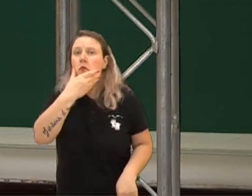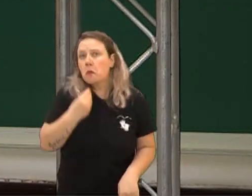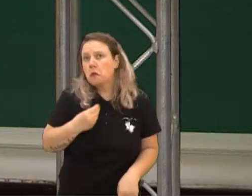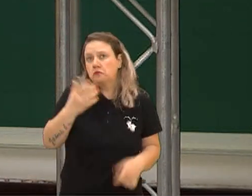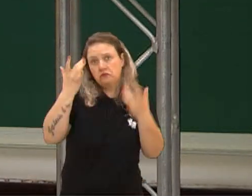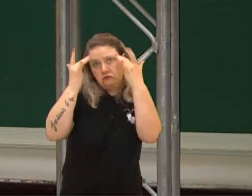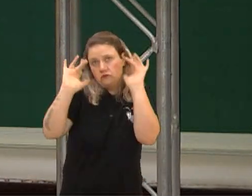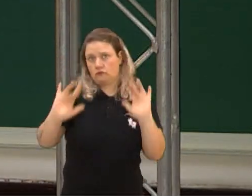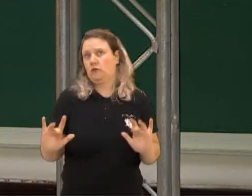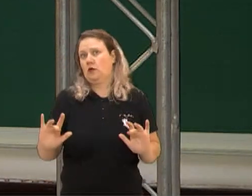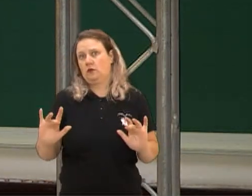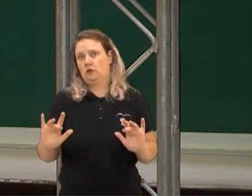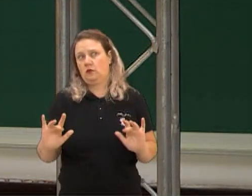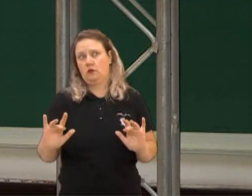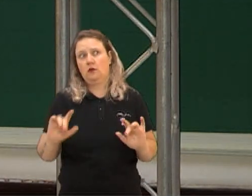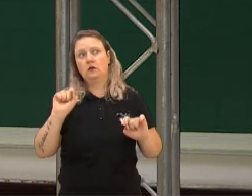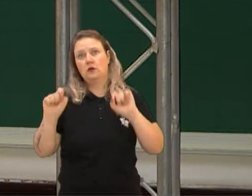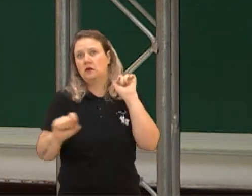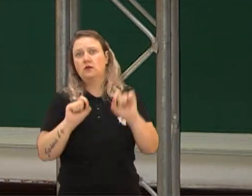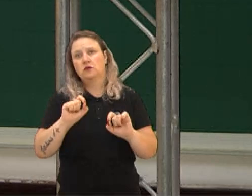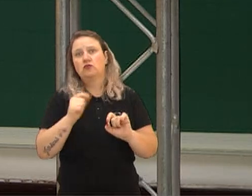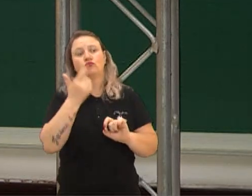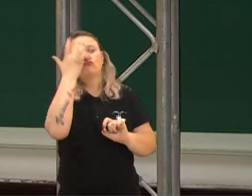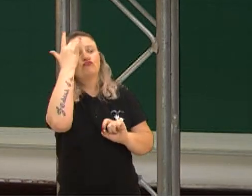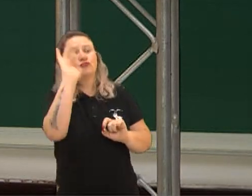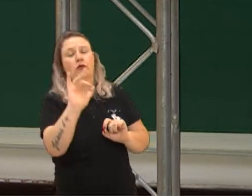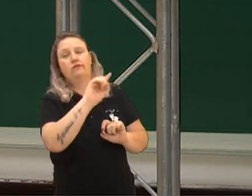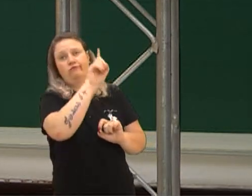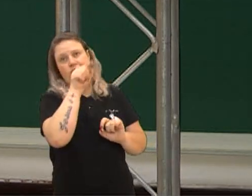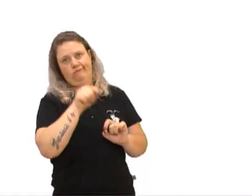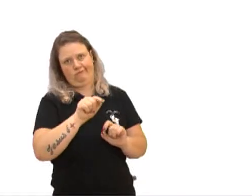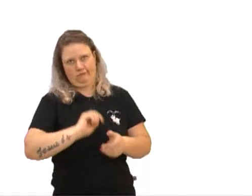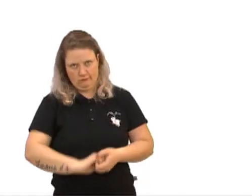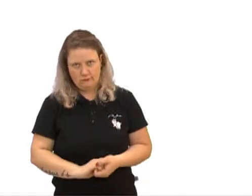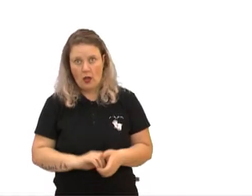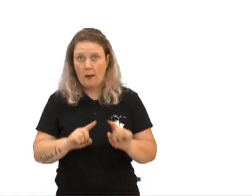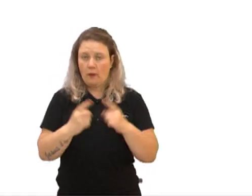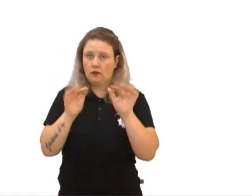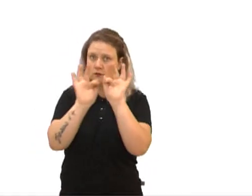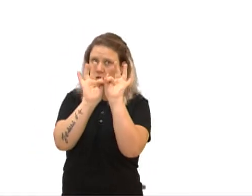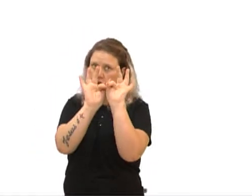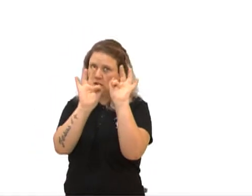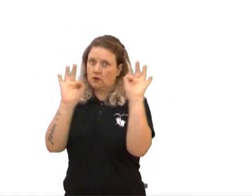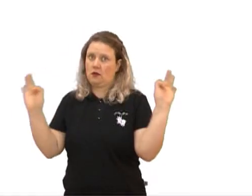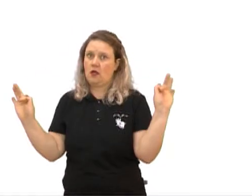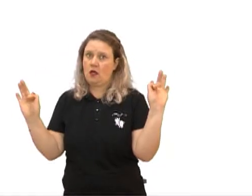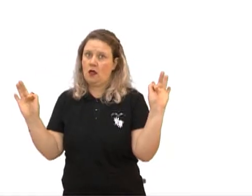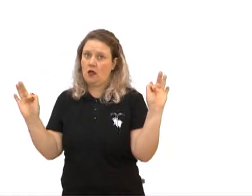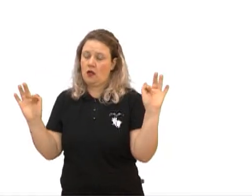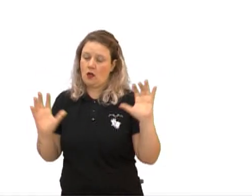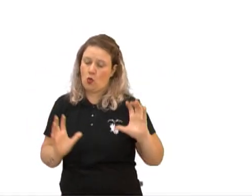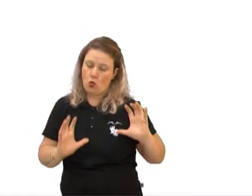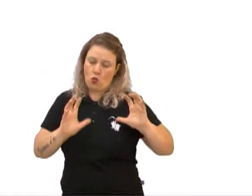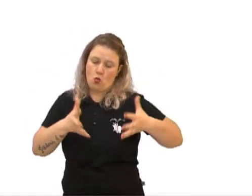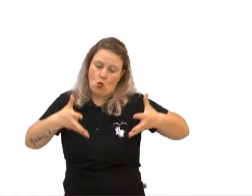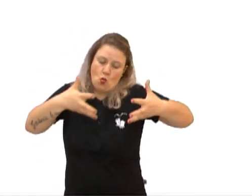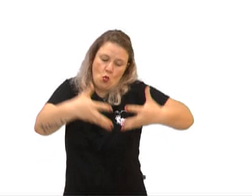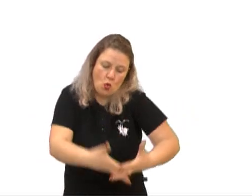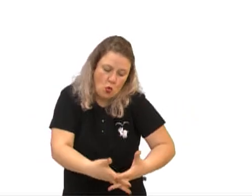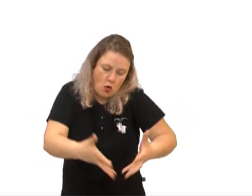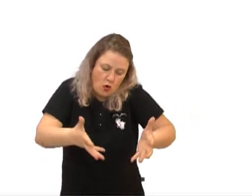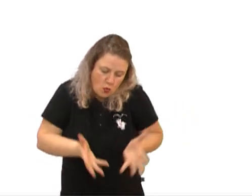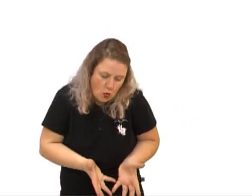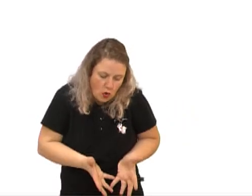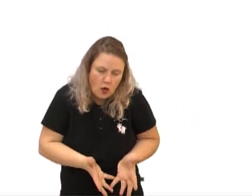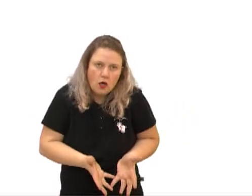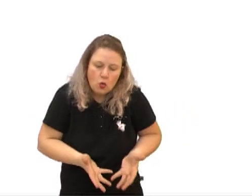ou elas. Então, eu tenho que esse sujeito é indeterminado, pessoal. Agora, se a frase fosse, coloquei uma cesta de gatinhos